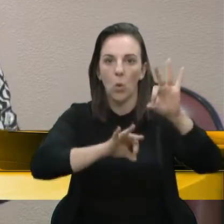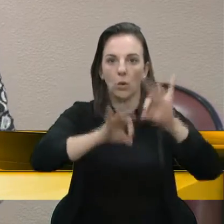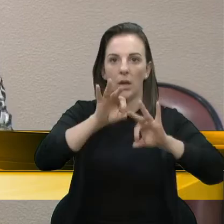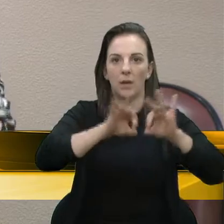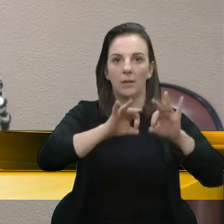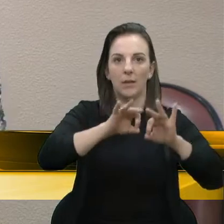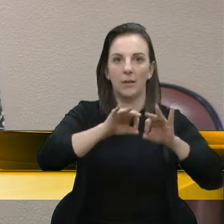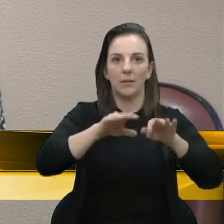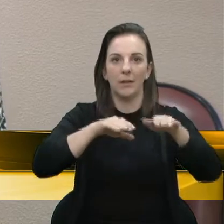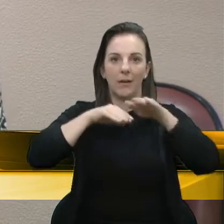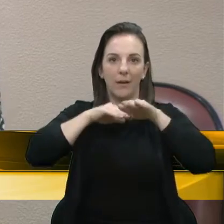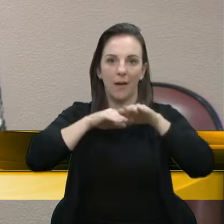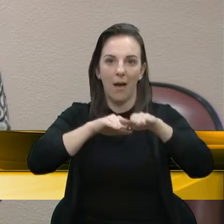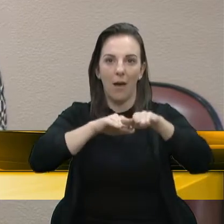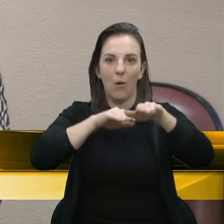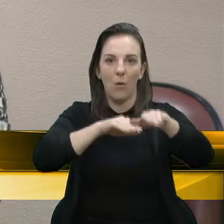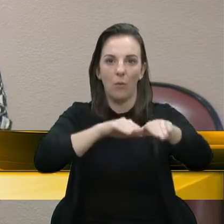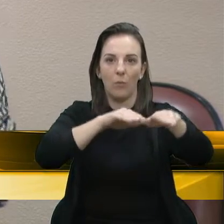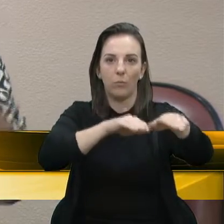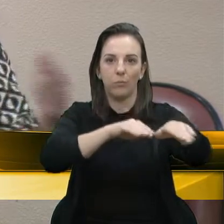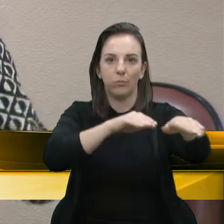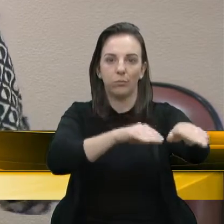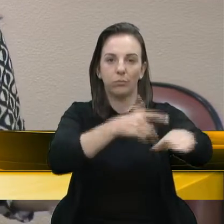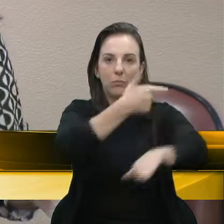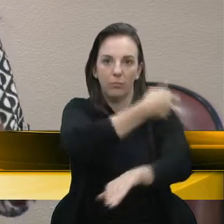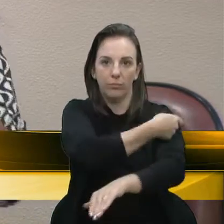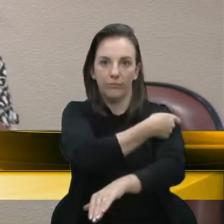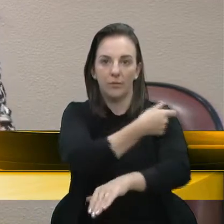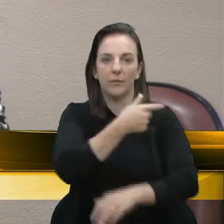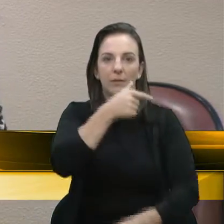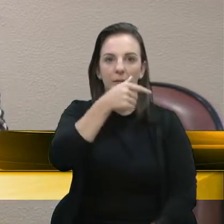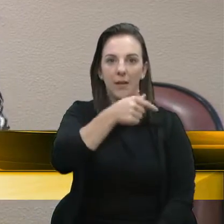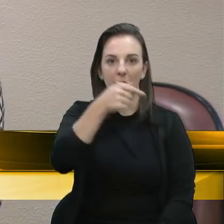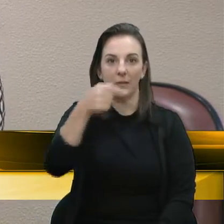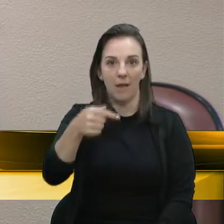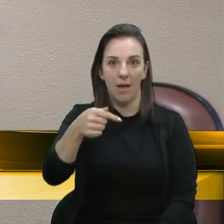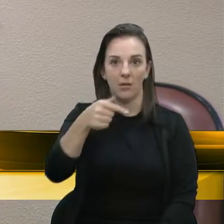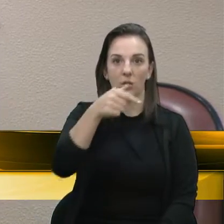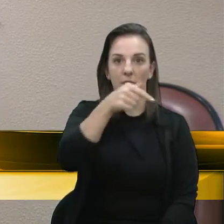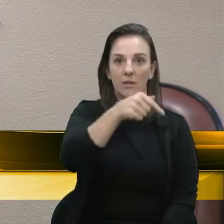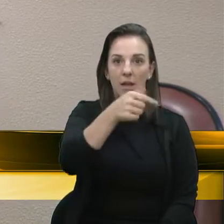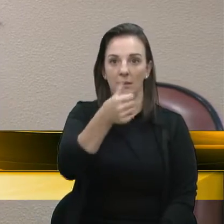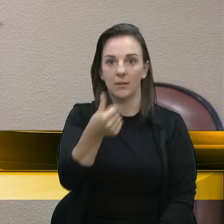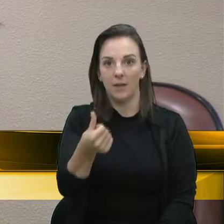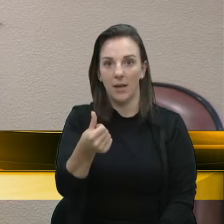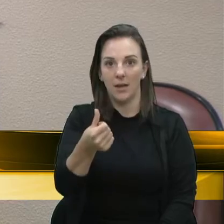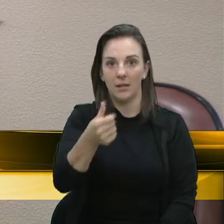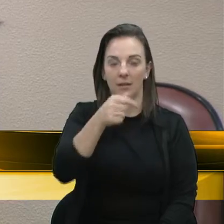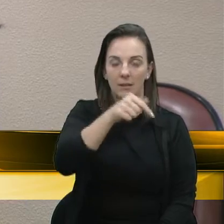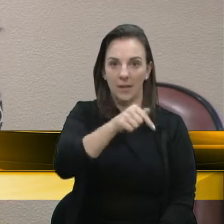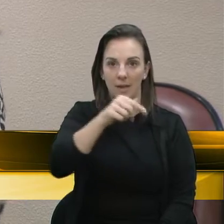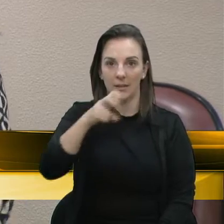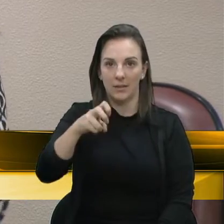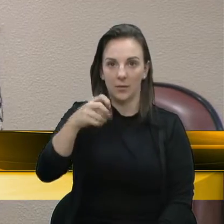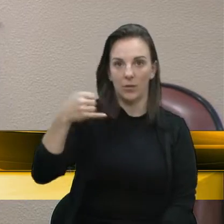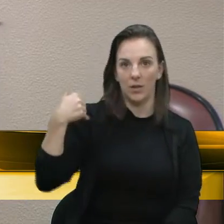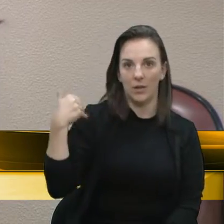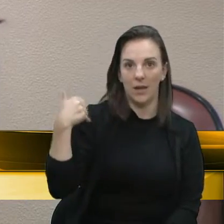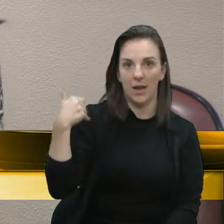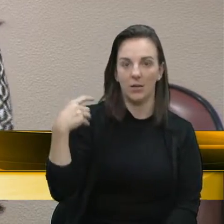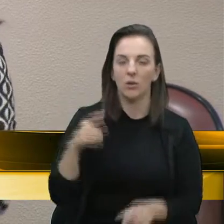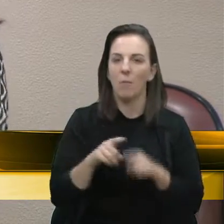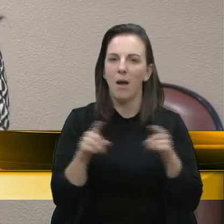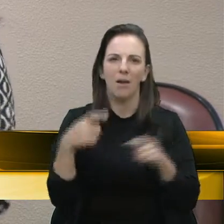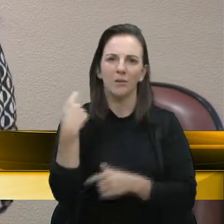para as idades 7 e 7, né? 77, 76 e 75. Mas não precisa ninguém, né, correr antes disso,